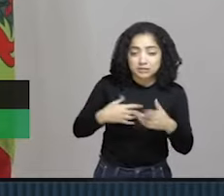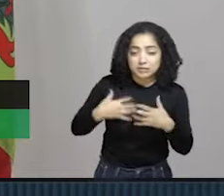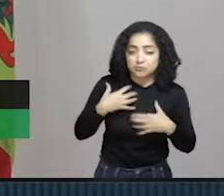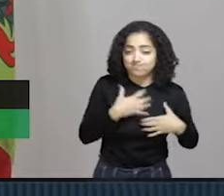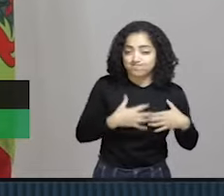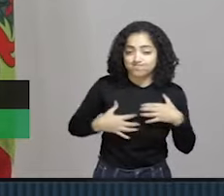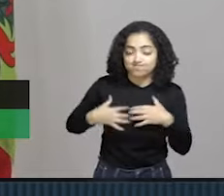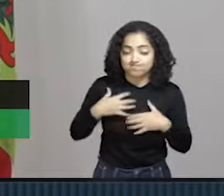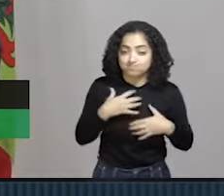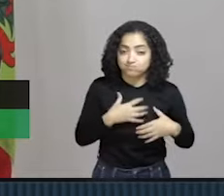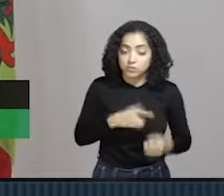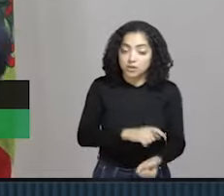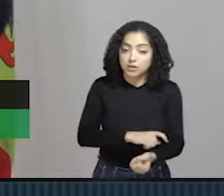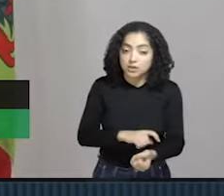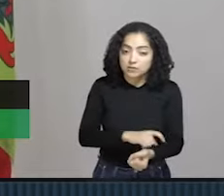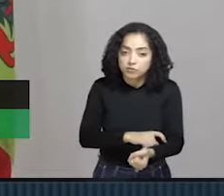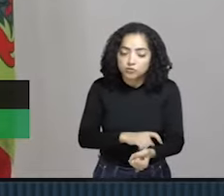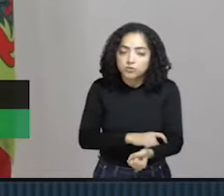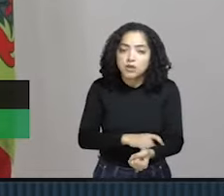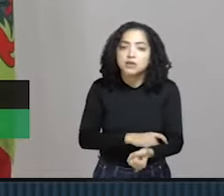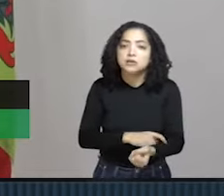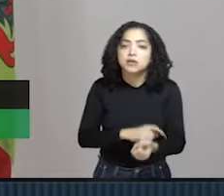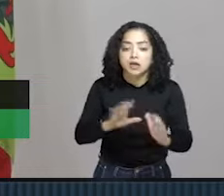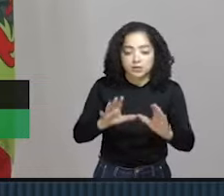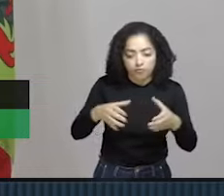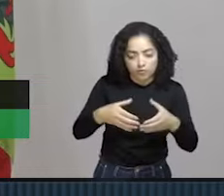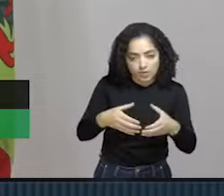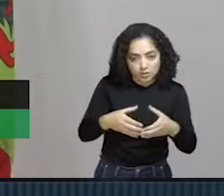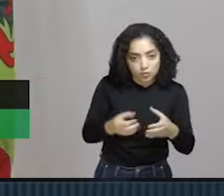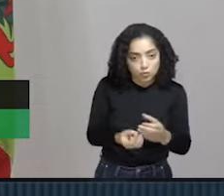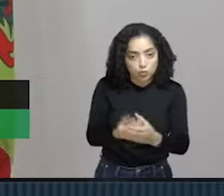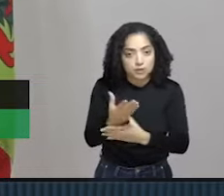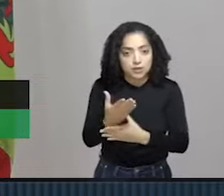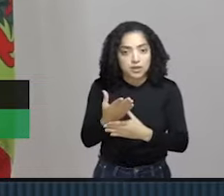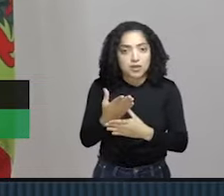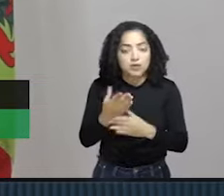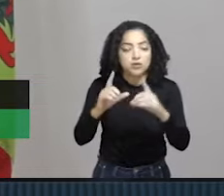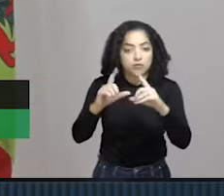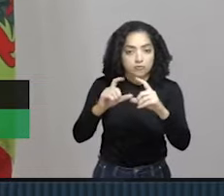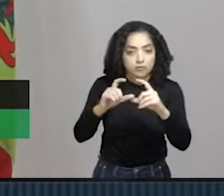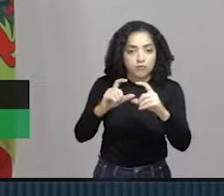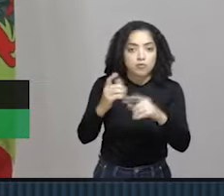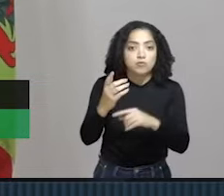revoltado com o acontecido, e daí fizeram um grupo e mandaram uma foto que ele está lá em Caxias do Sul.